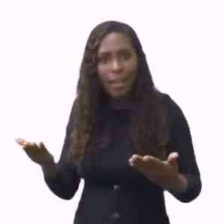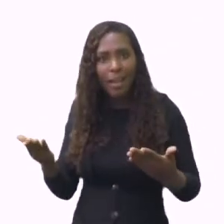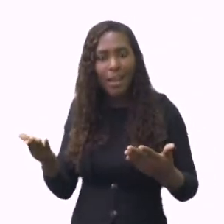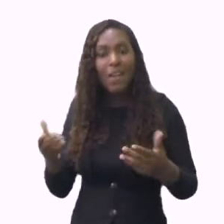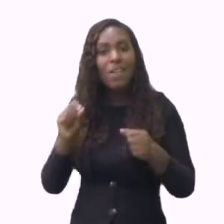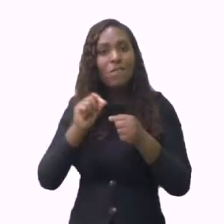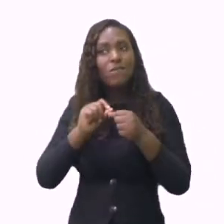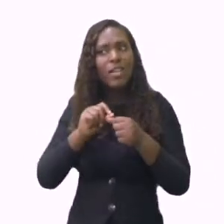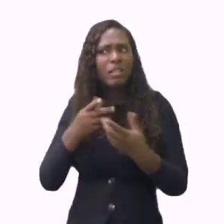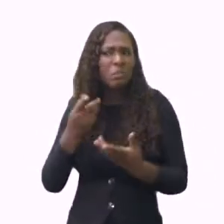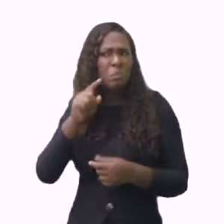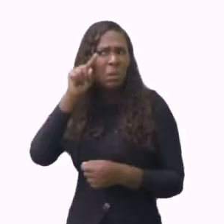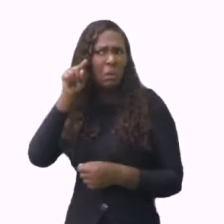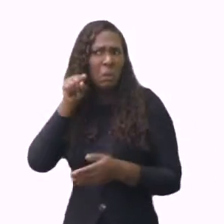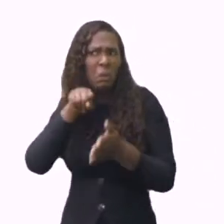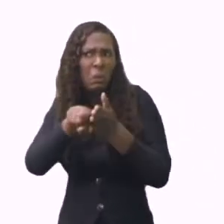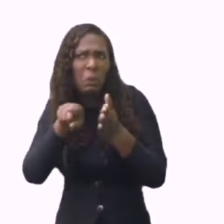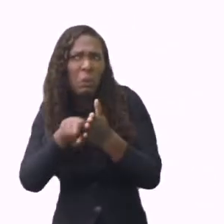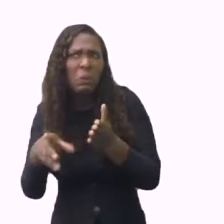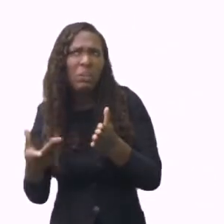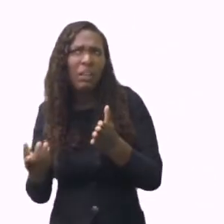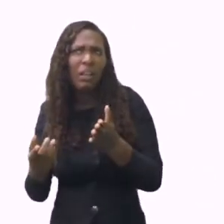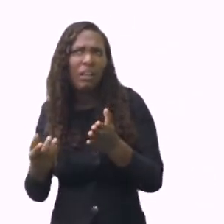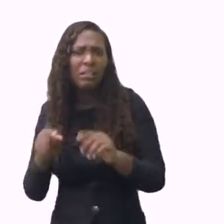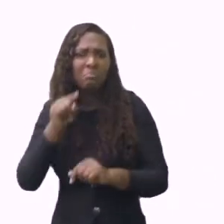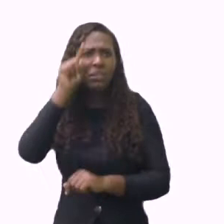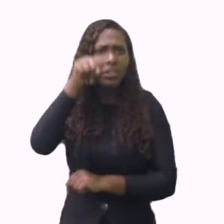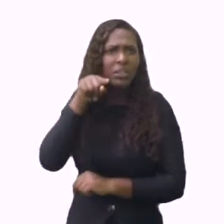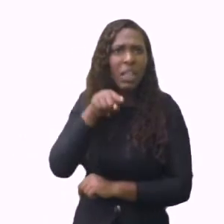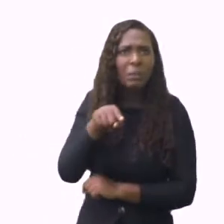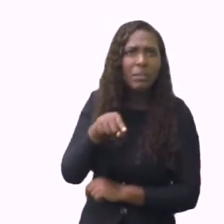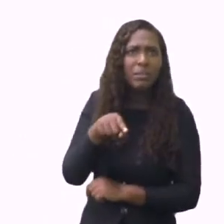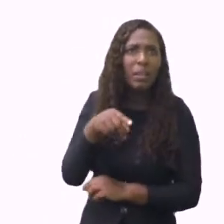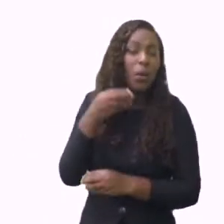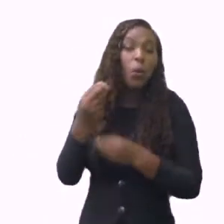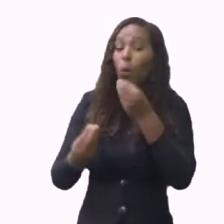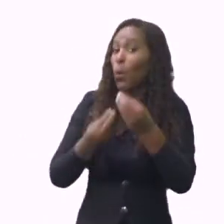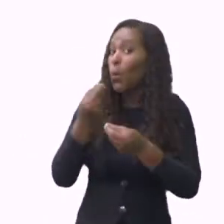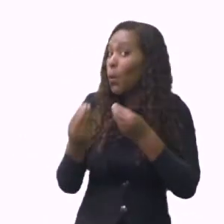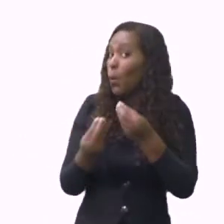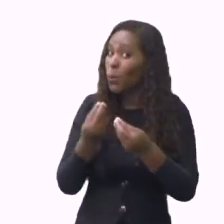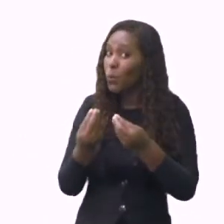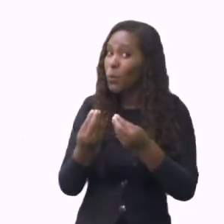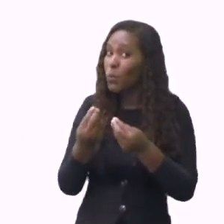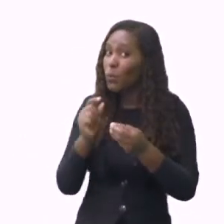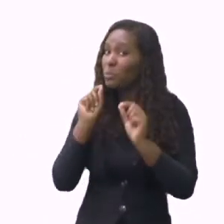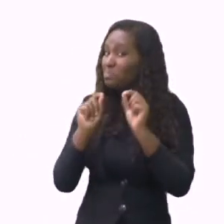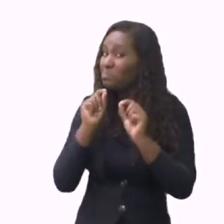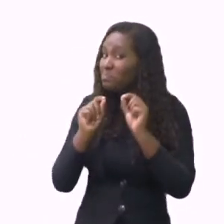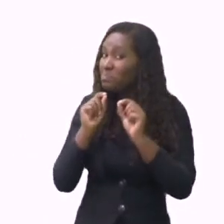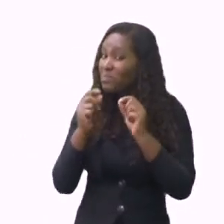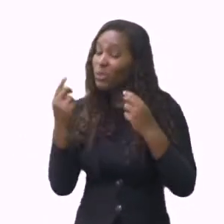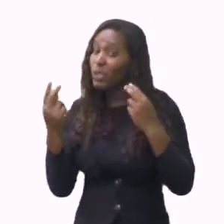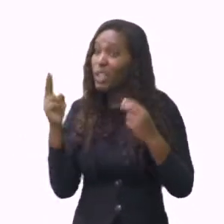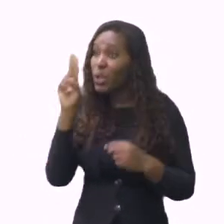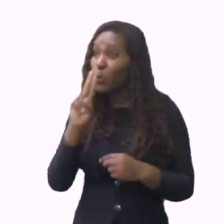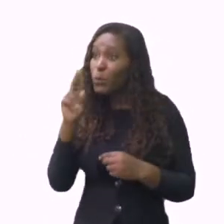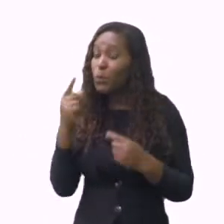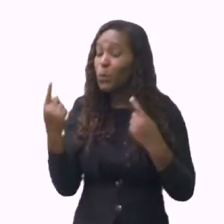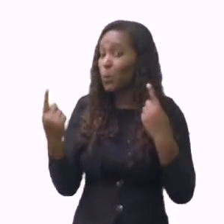Vocês estão percebendo que os sinais de pontuação, eles expressam a forma com que eu quero